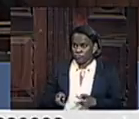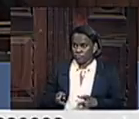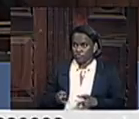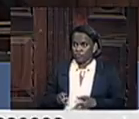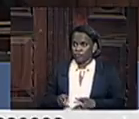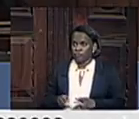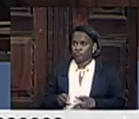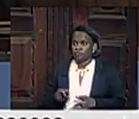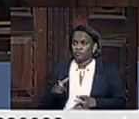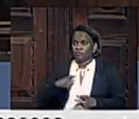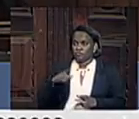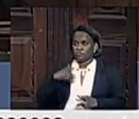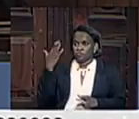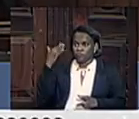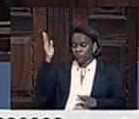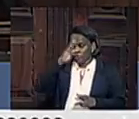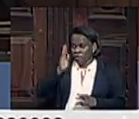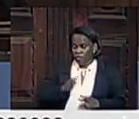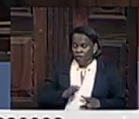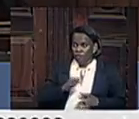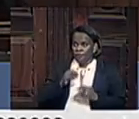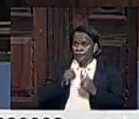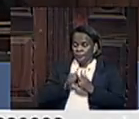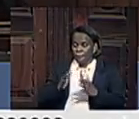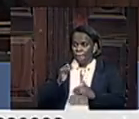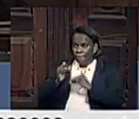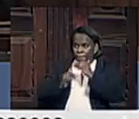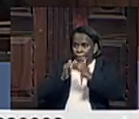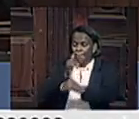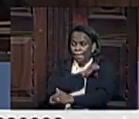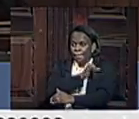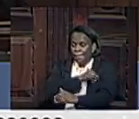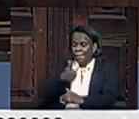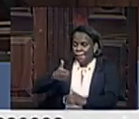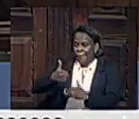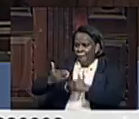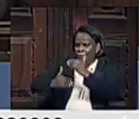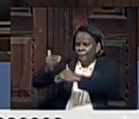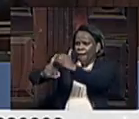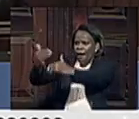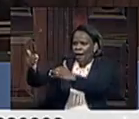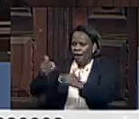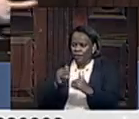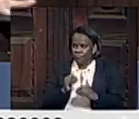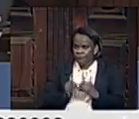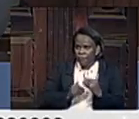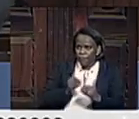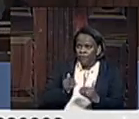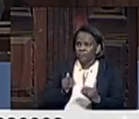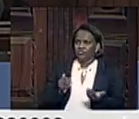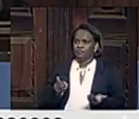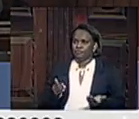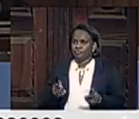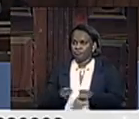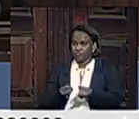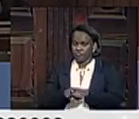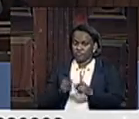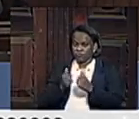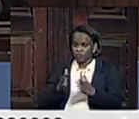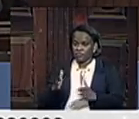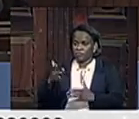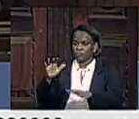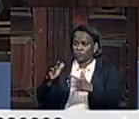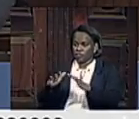que, quando o Brasil começou a desenvolver, o Rio de Janeiro foi vanguarda, quando começa também a